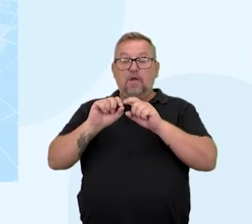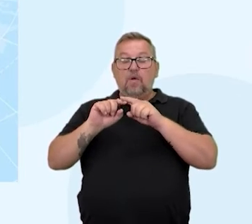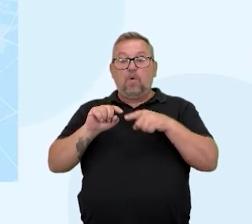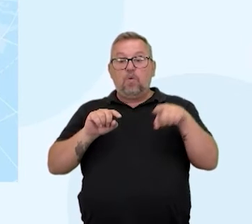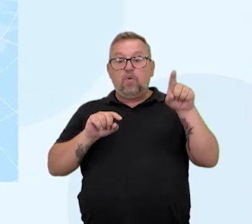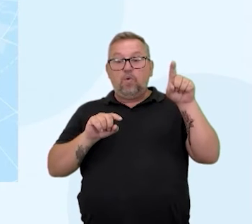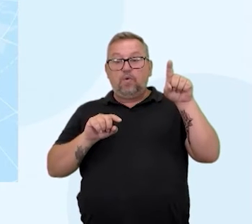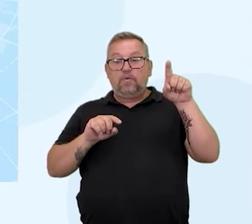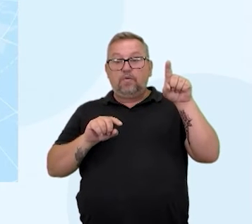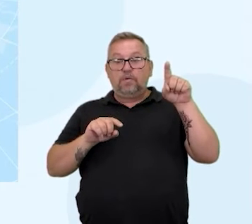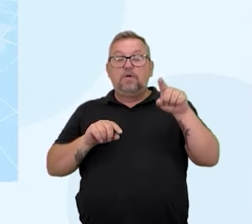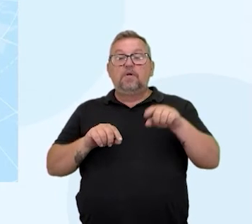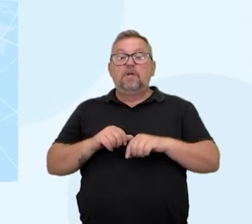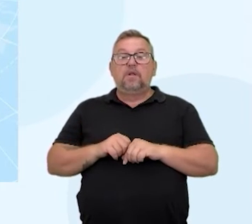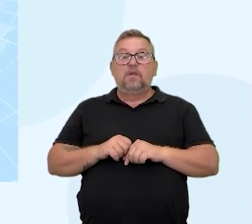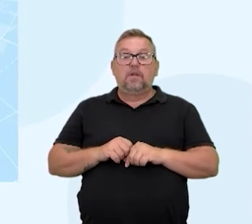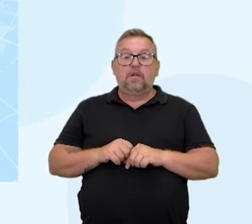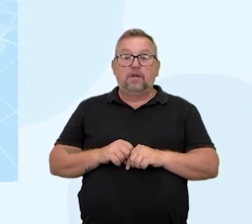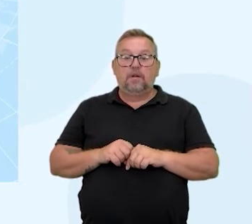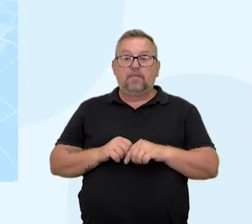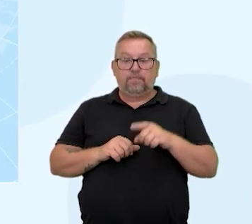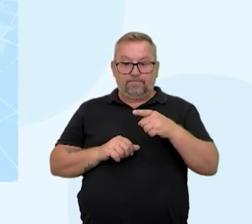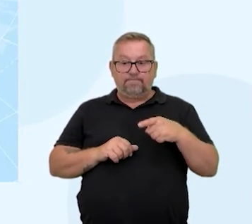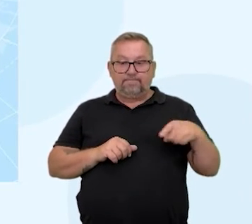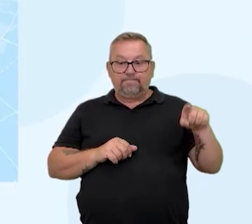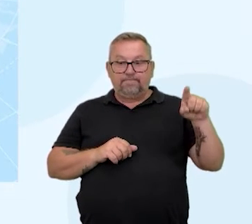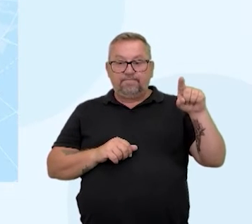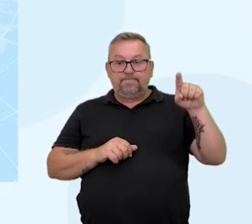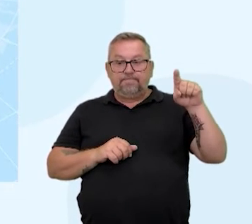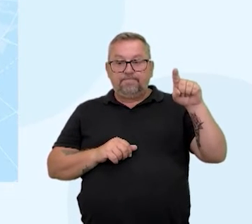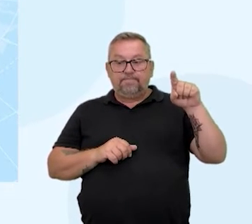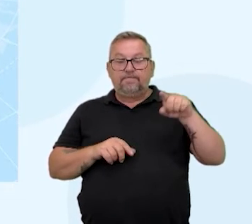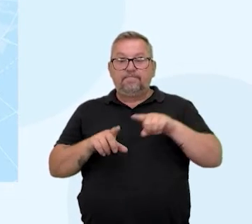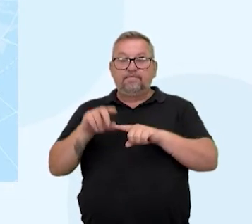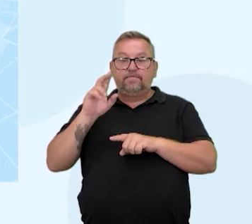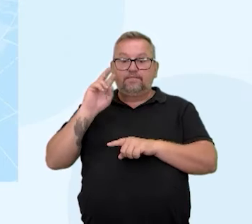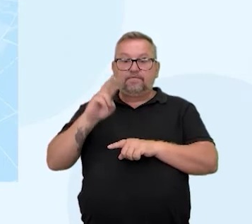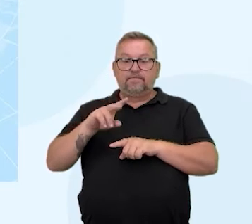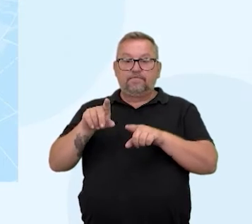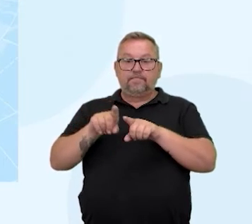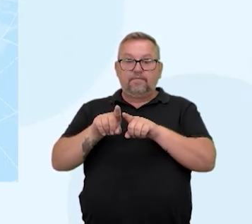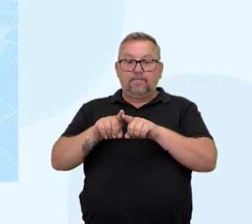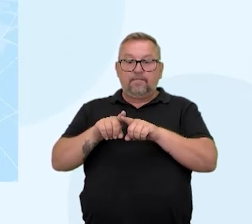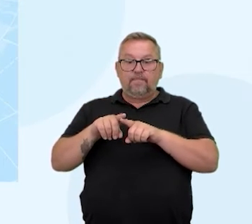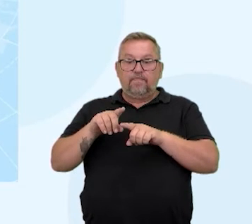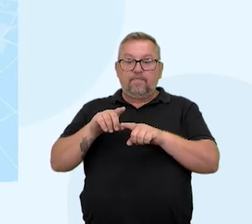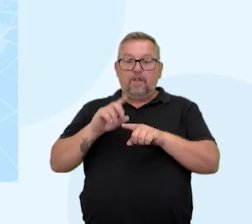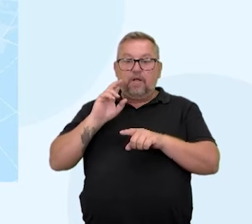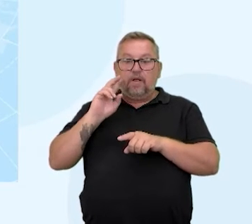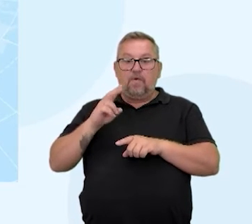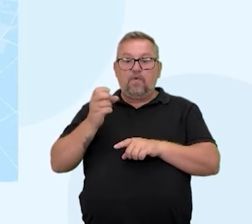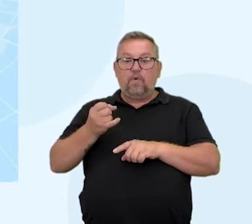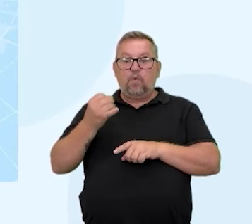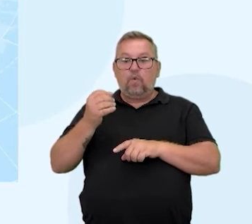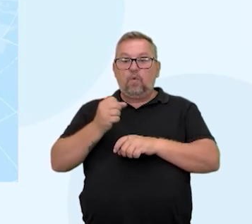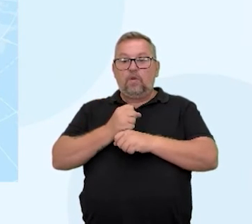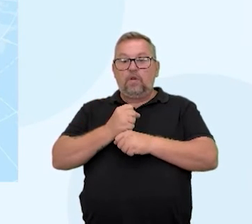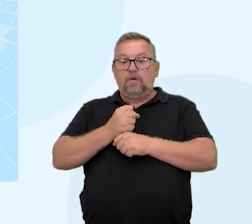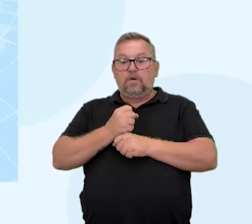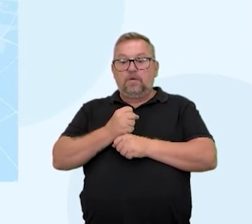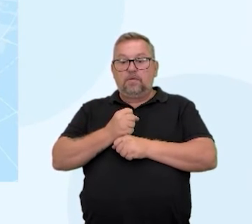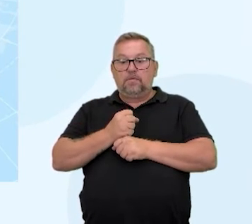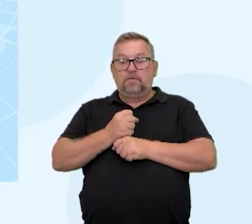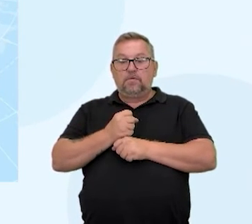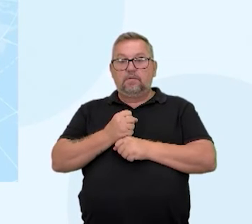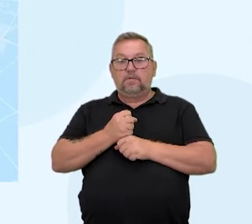em extinção, né, do lado esquerdo a gente vê, né, e do lado, na parte inferior nós estamos vendo aí os anos, né.